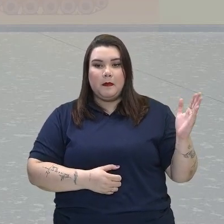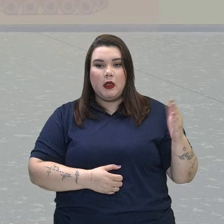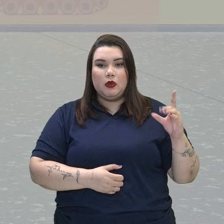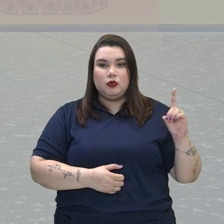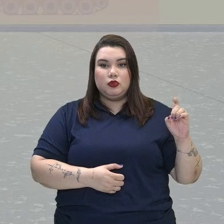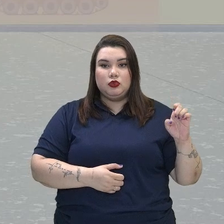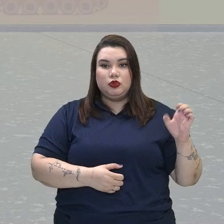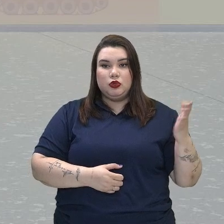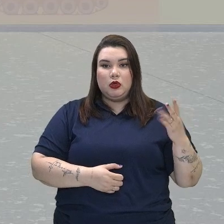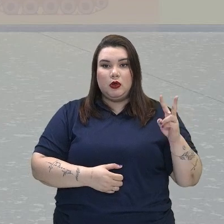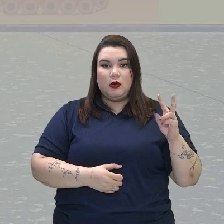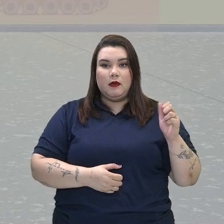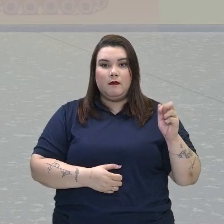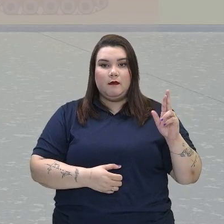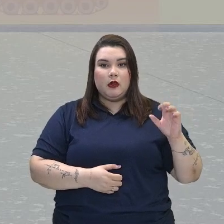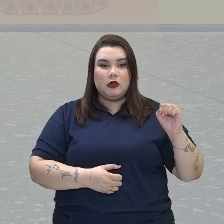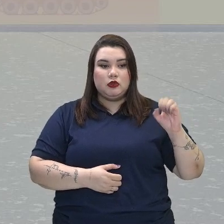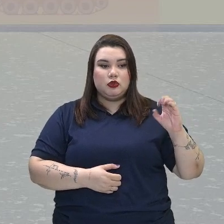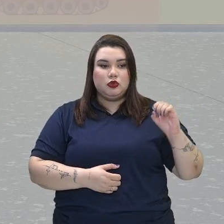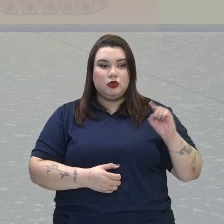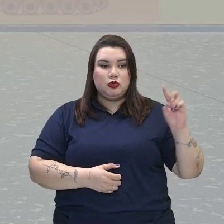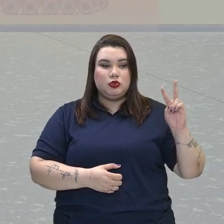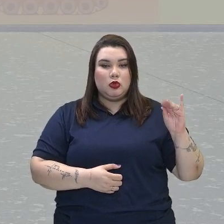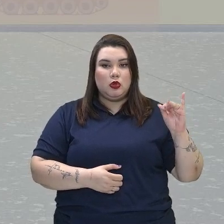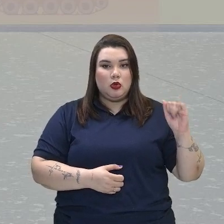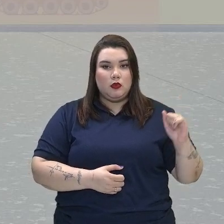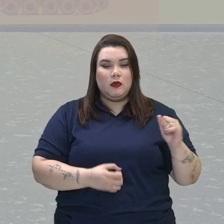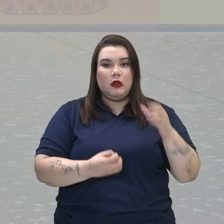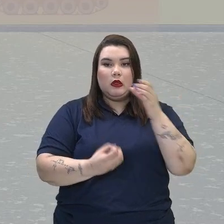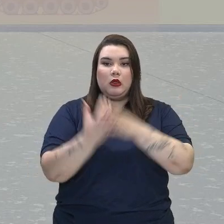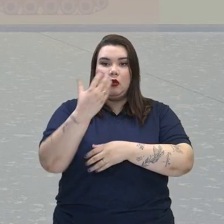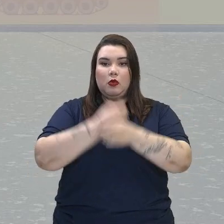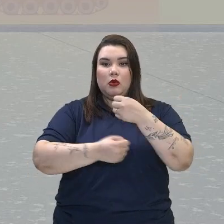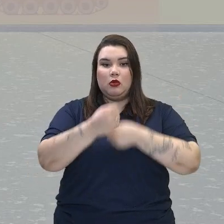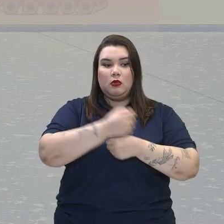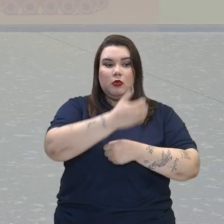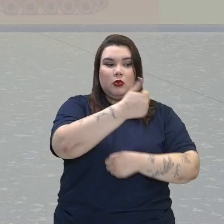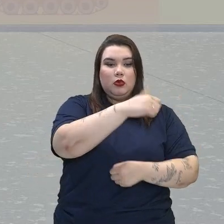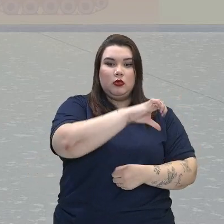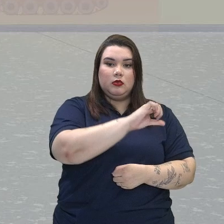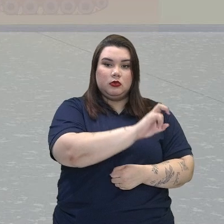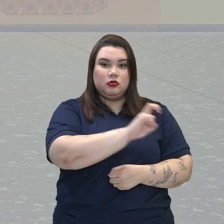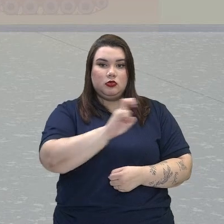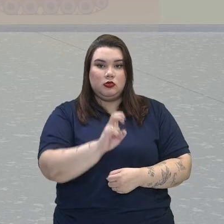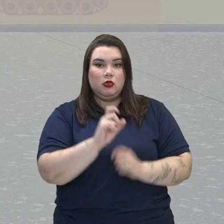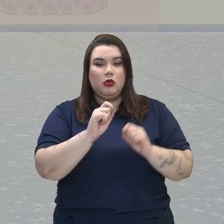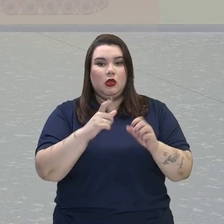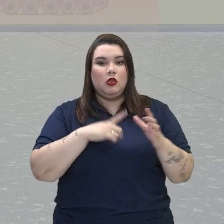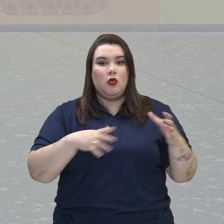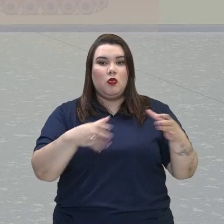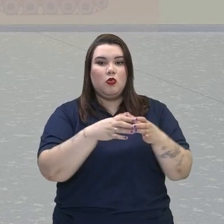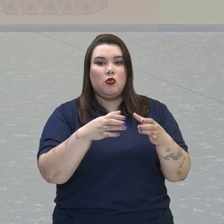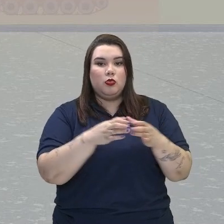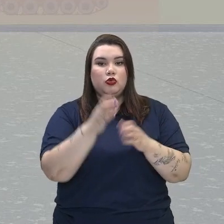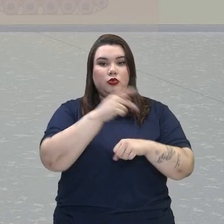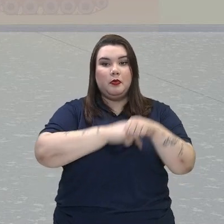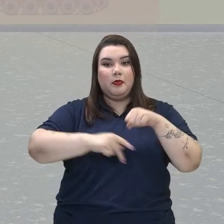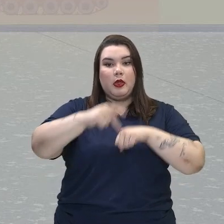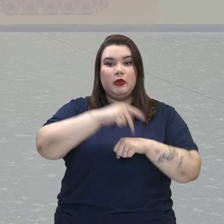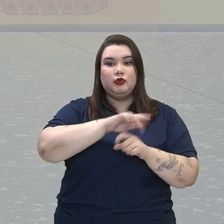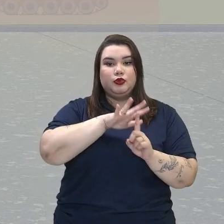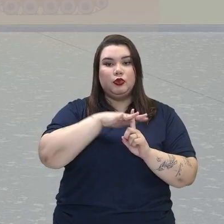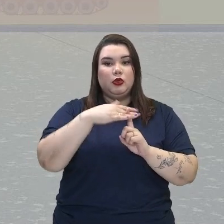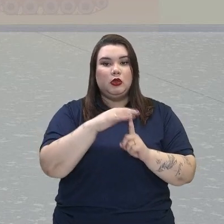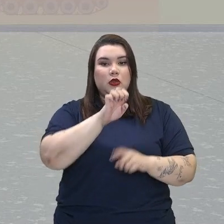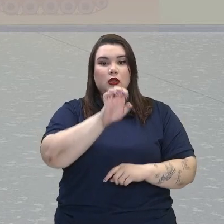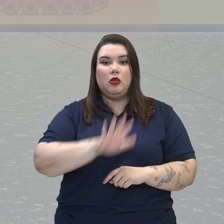1955 e era uma aliança militar que reunia países socialistas da Europa Oriental em